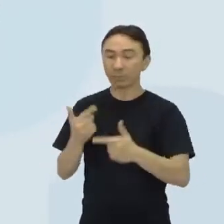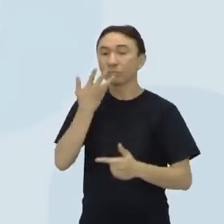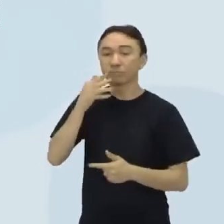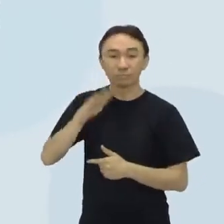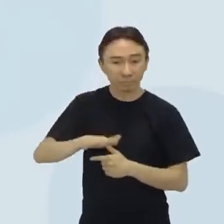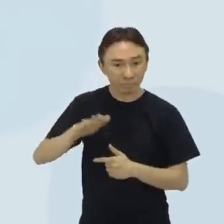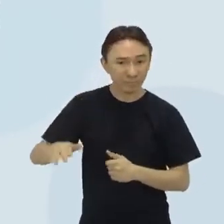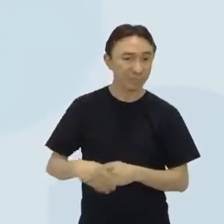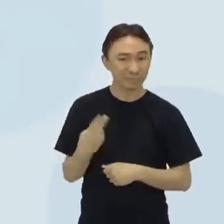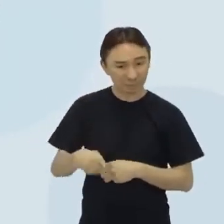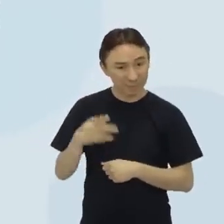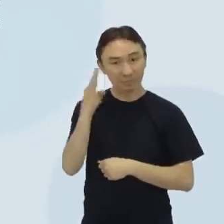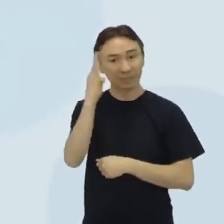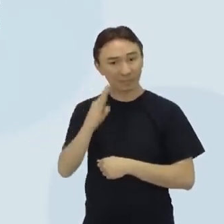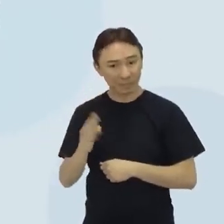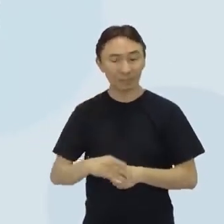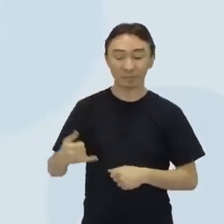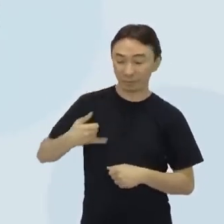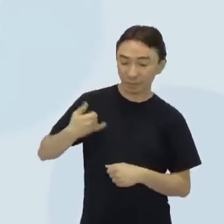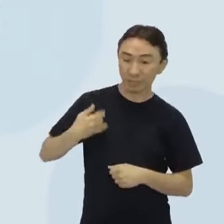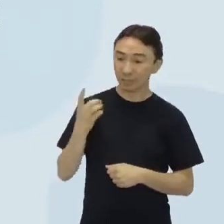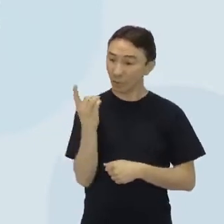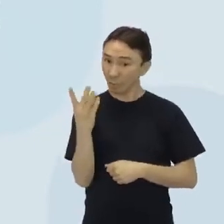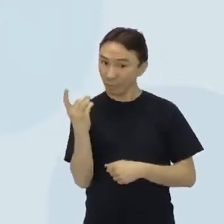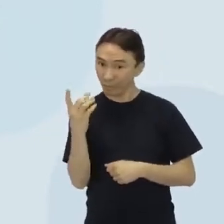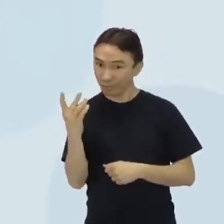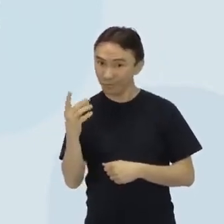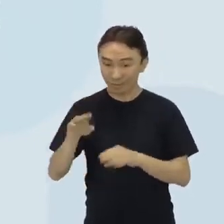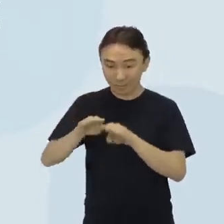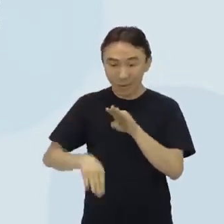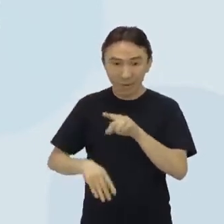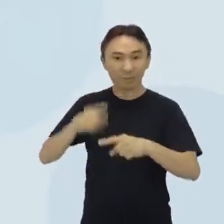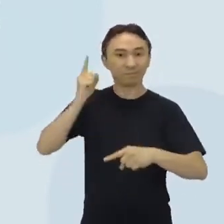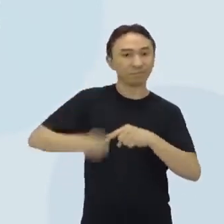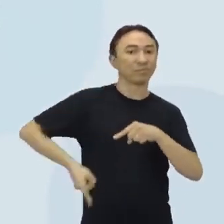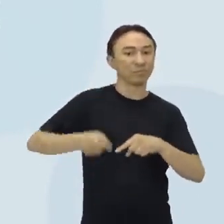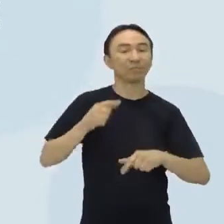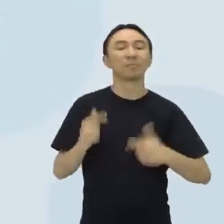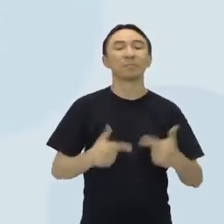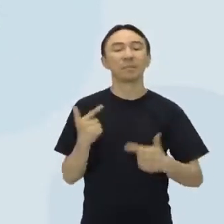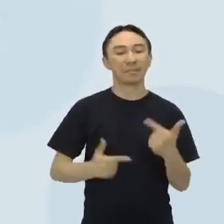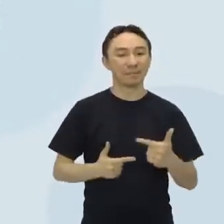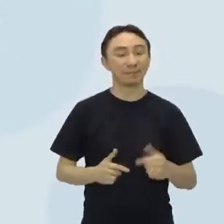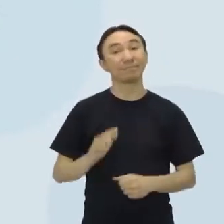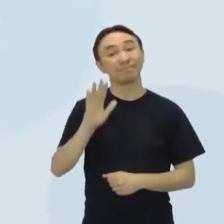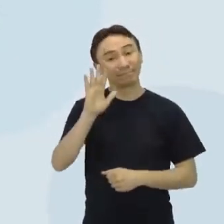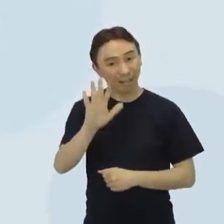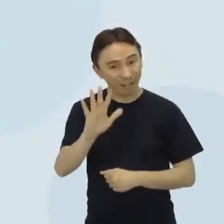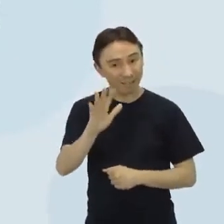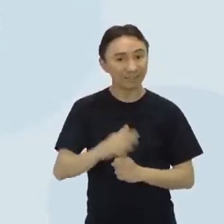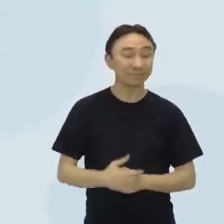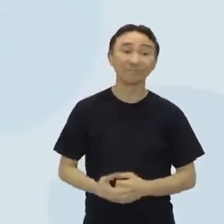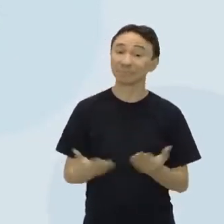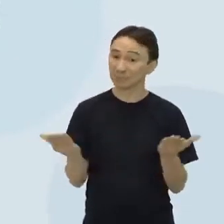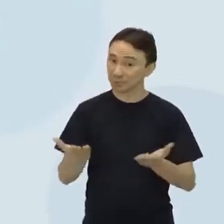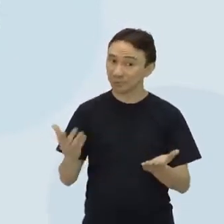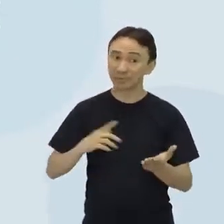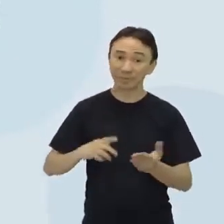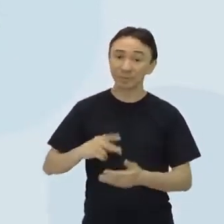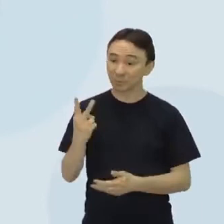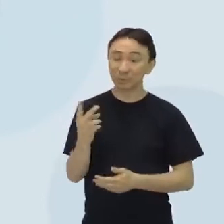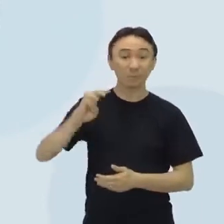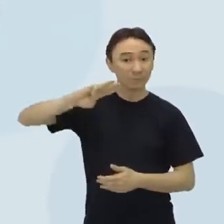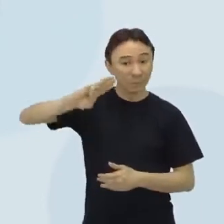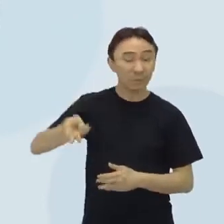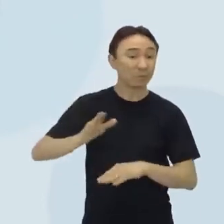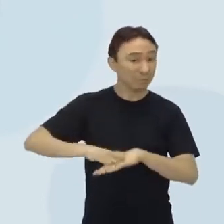menores de 14 anos são proibidas. Mesmo assim, atualmente, mais de 2 milhões de